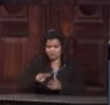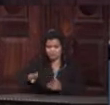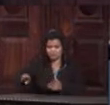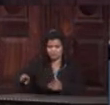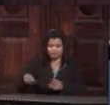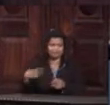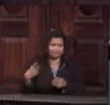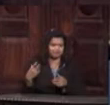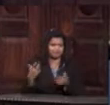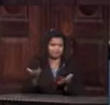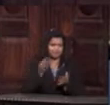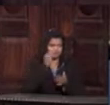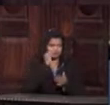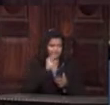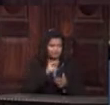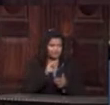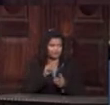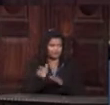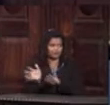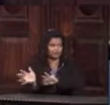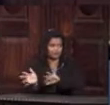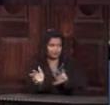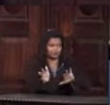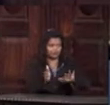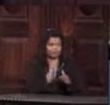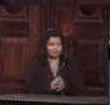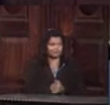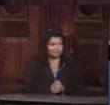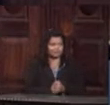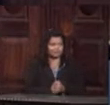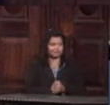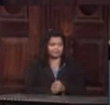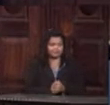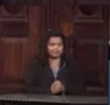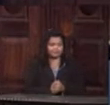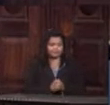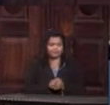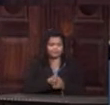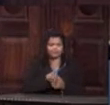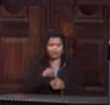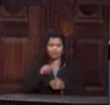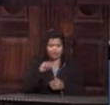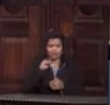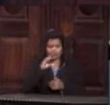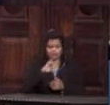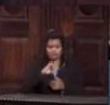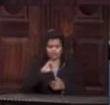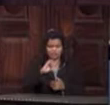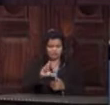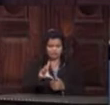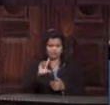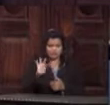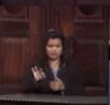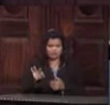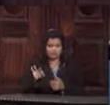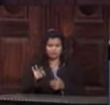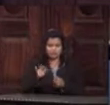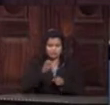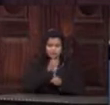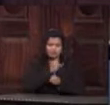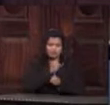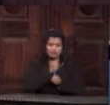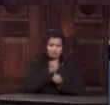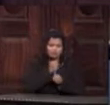conquistados pela luta popular pela luta dos trabalhadores nos anos 40 ainda sobre getúlio vargas